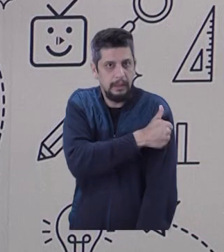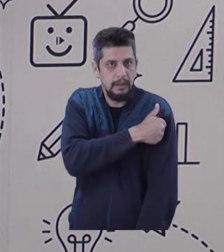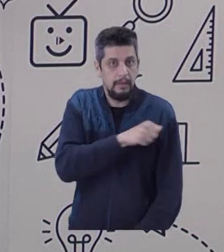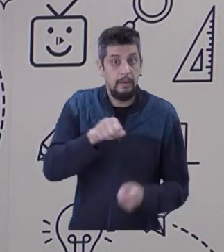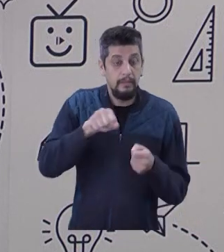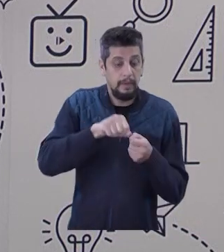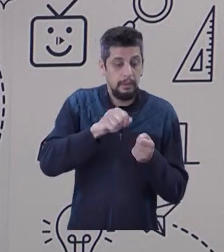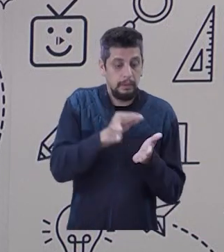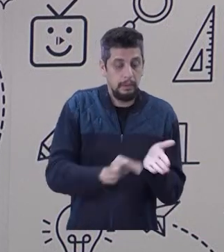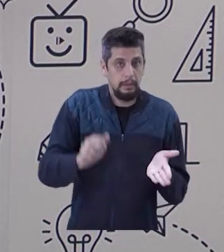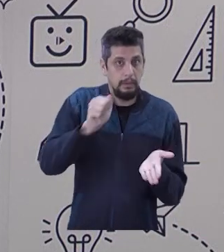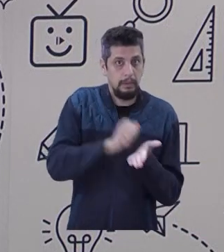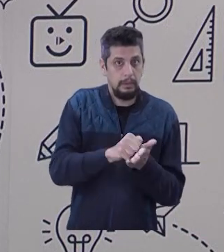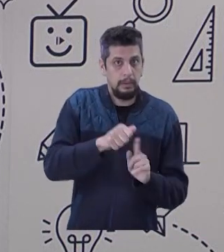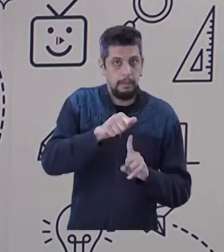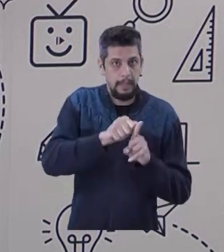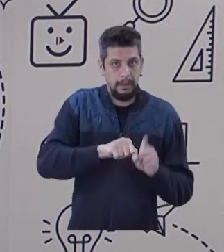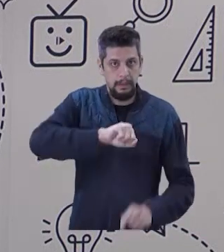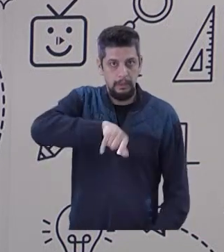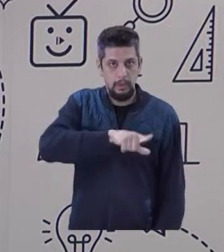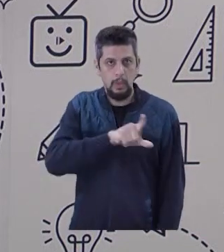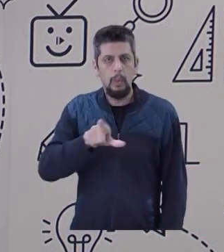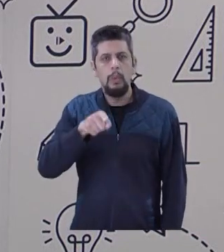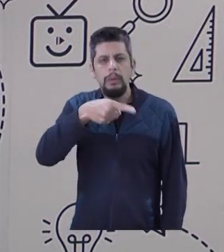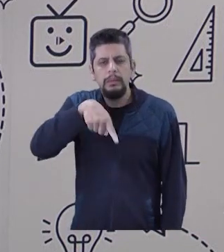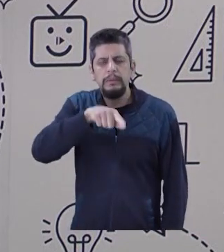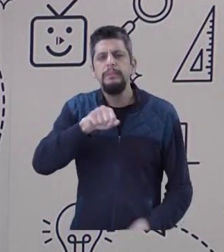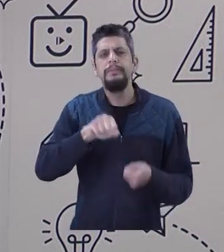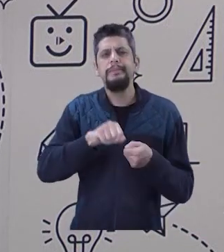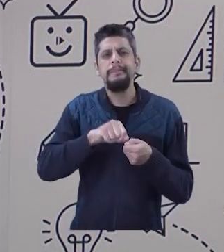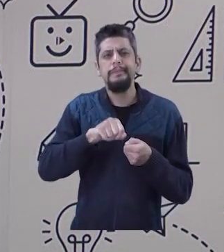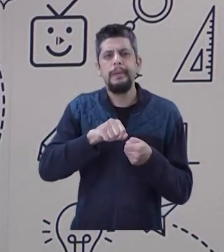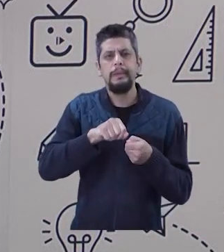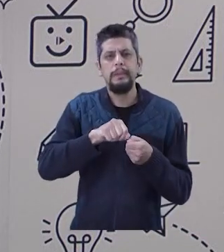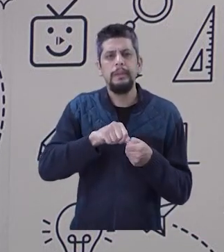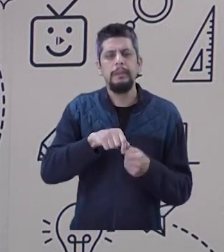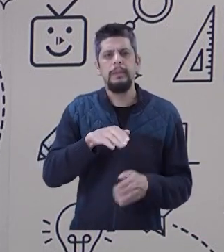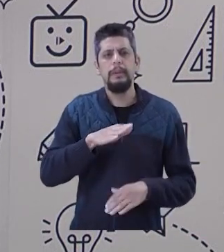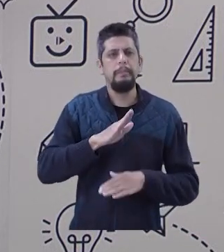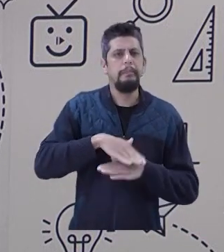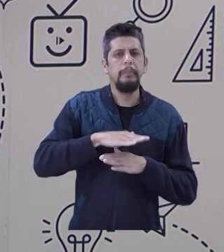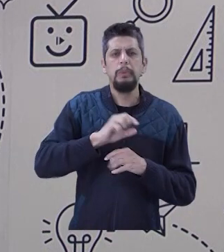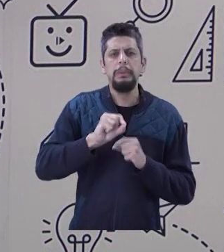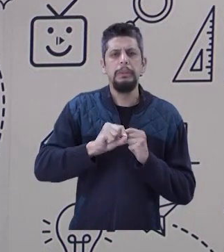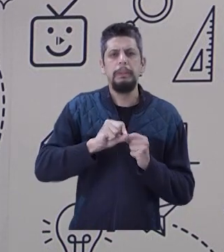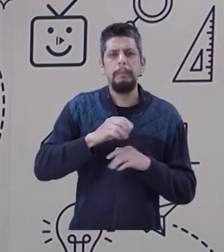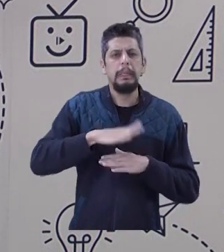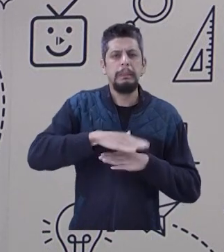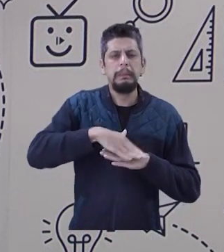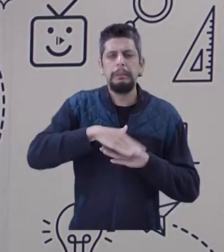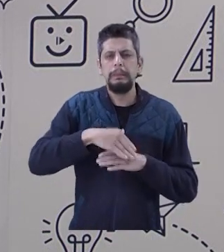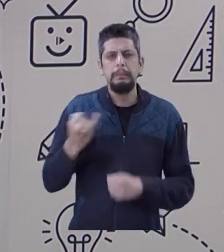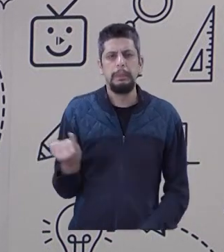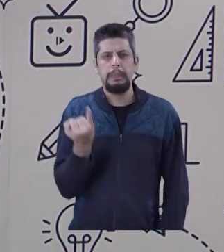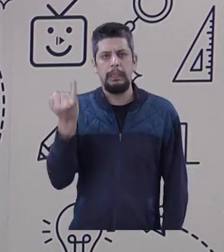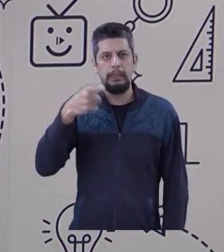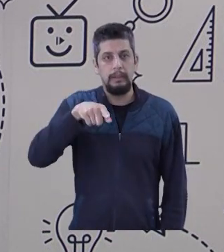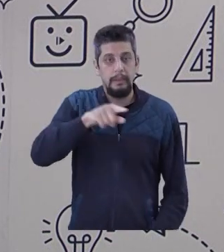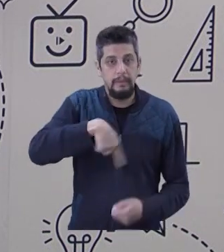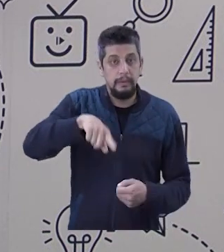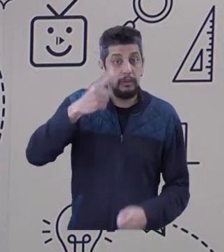lá, e vão registrar no mês de julho o que eles fizeram, né? O que foi mais significativo,